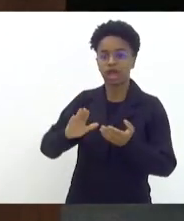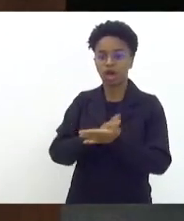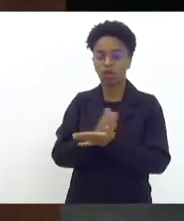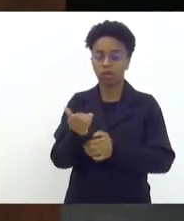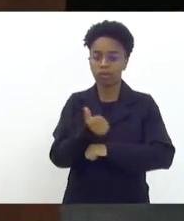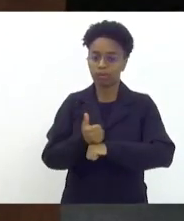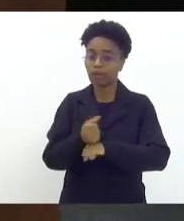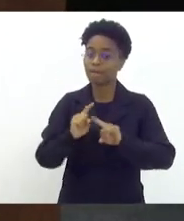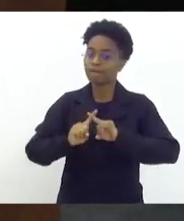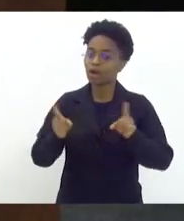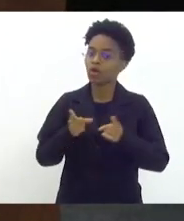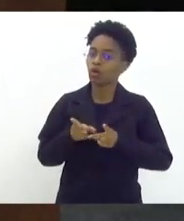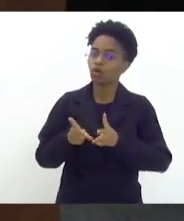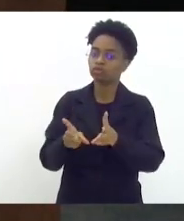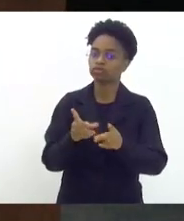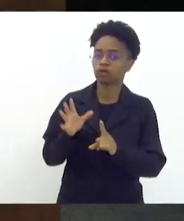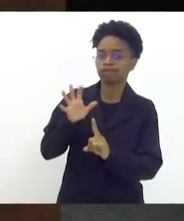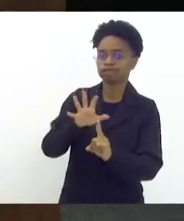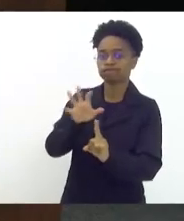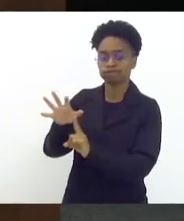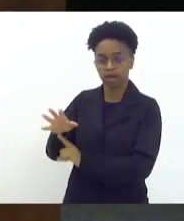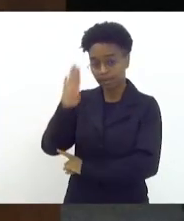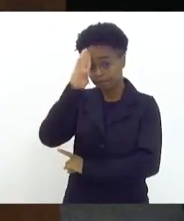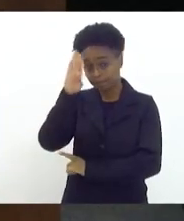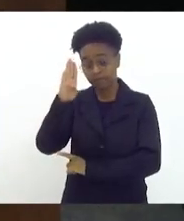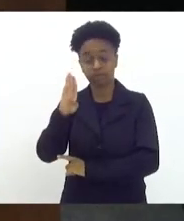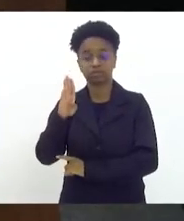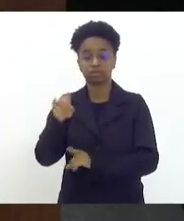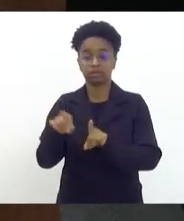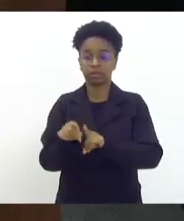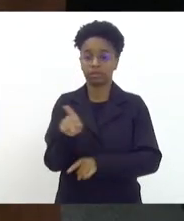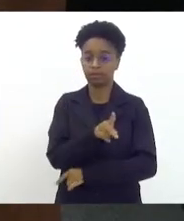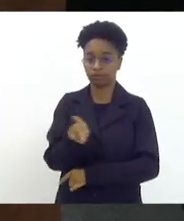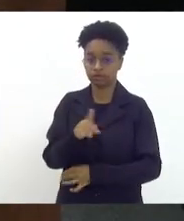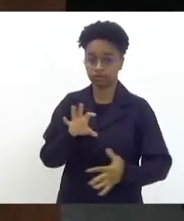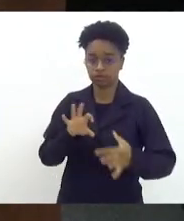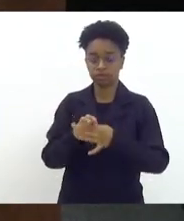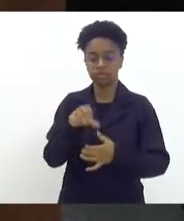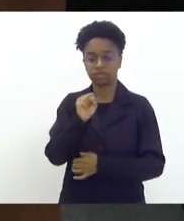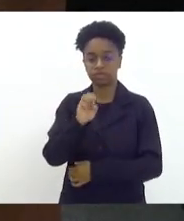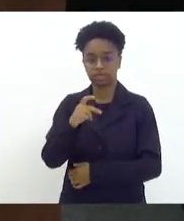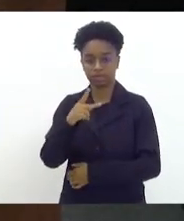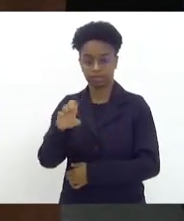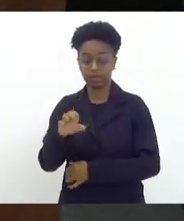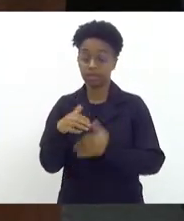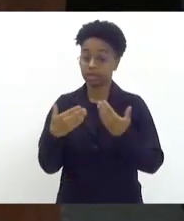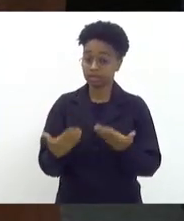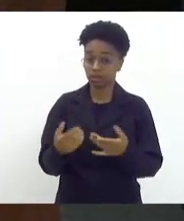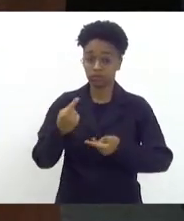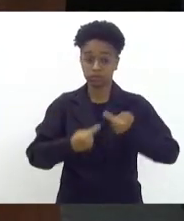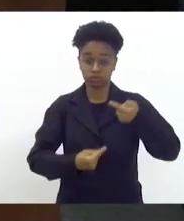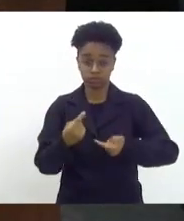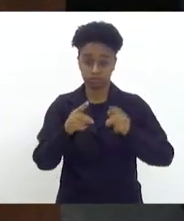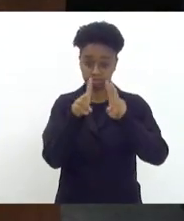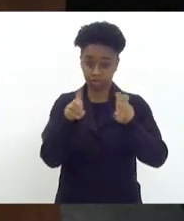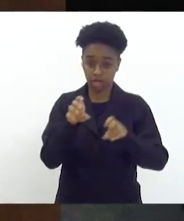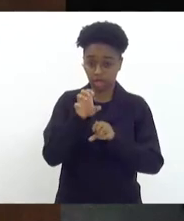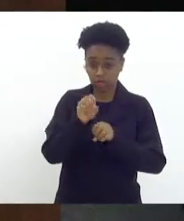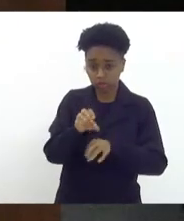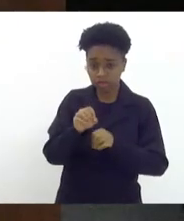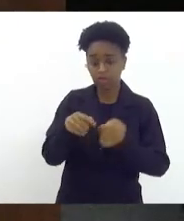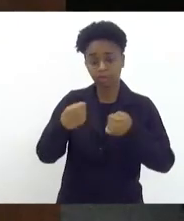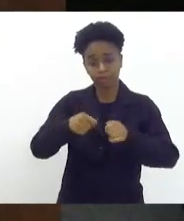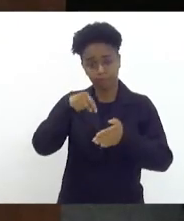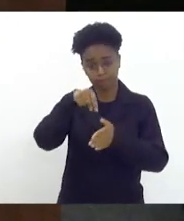a Perseguição segue em especial aos professores filiados ao CEP então discutir a educação tem que ser